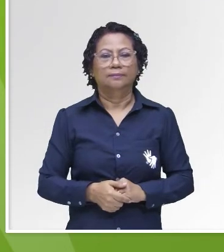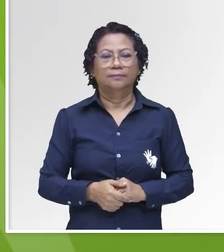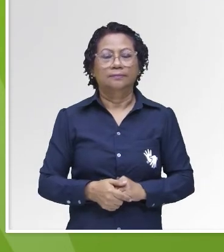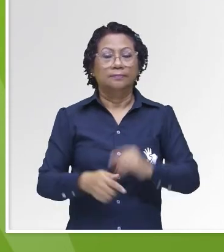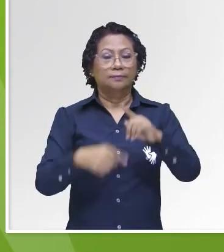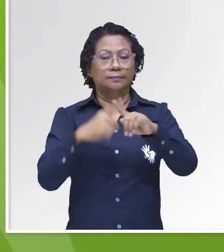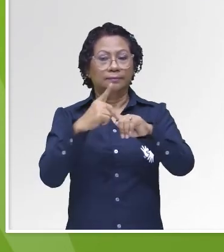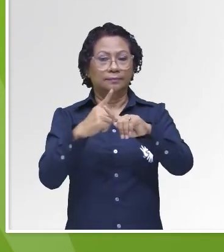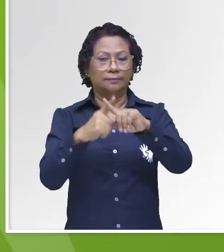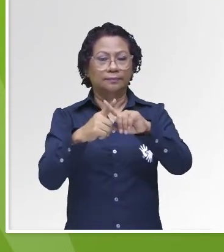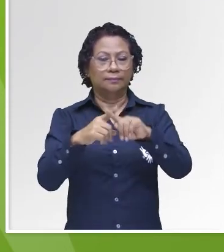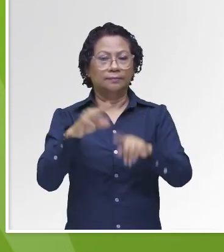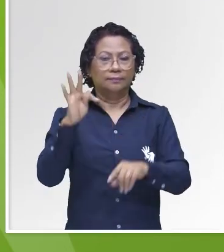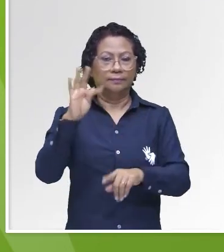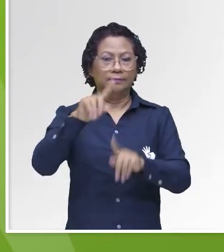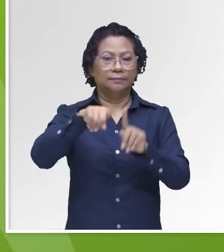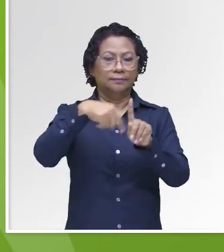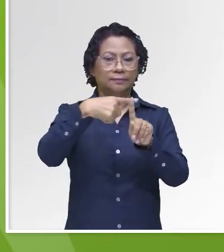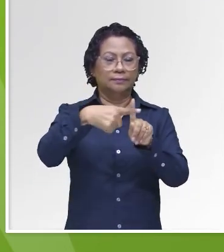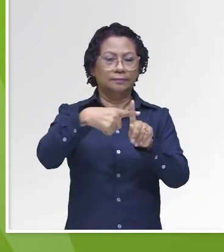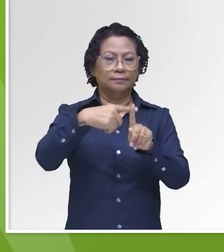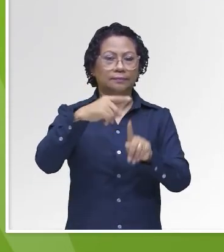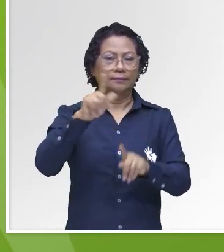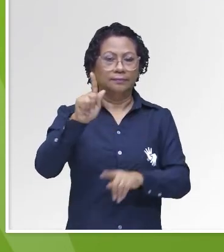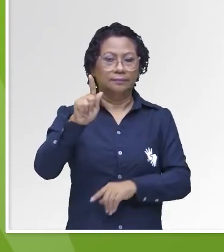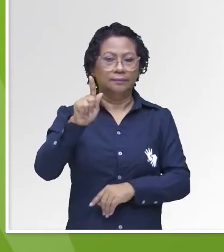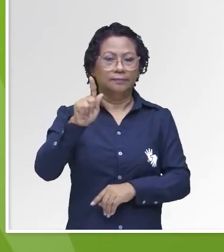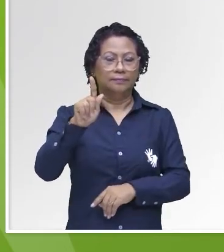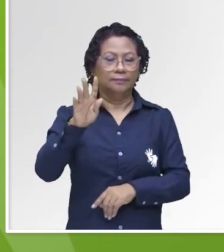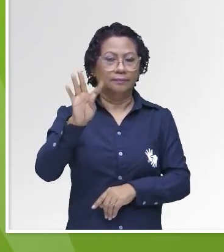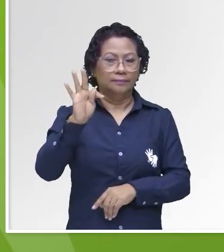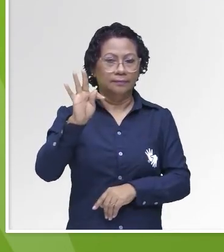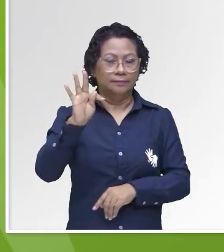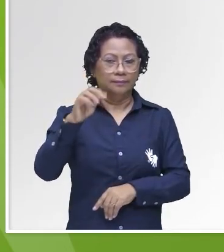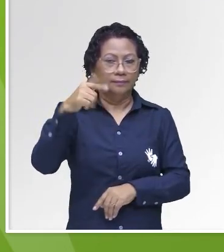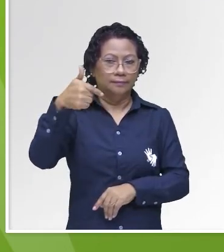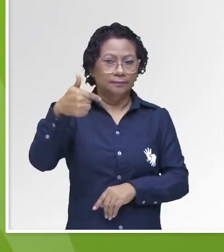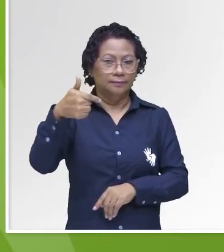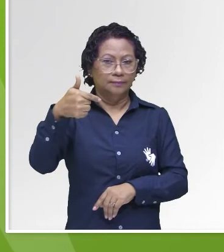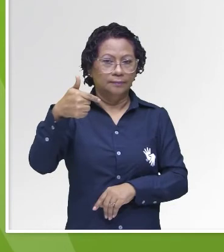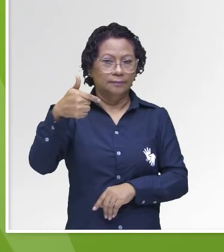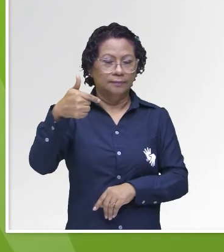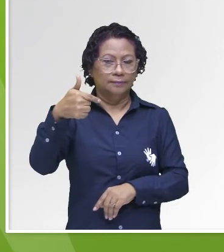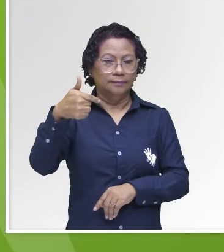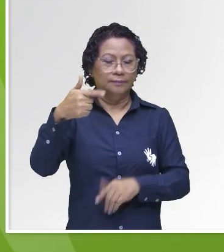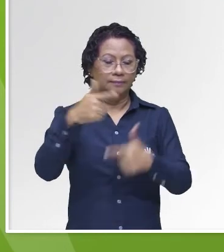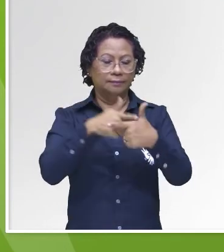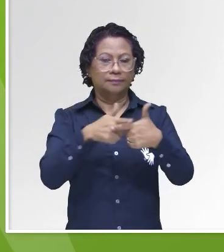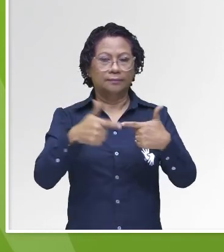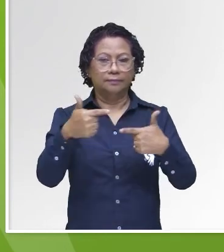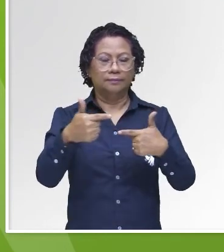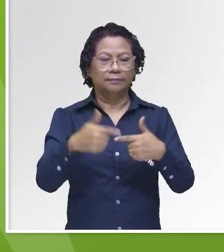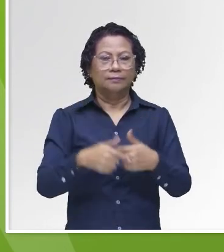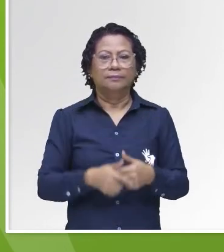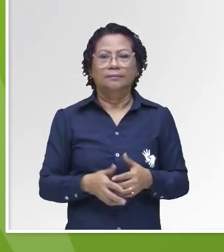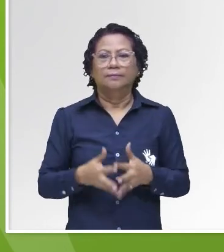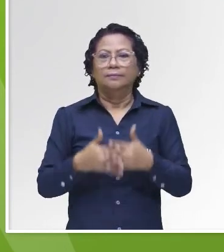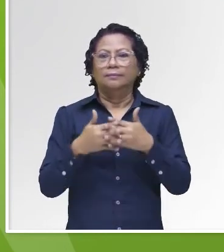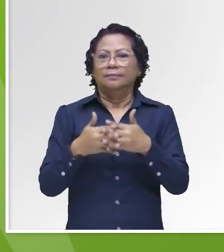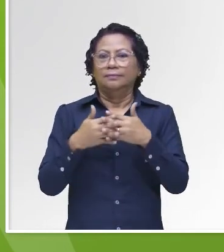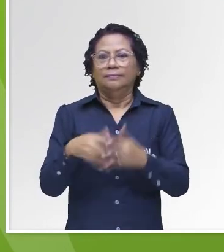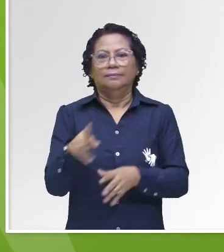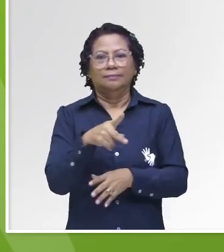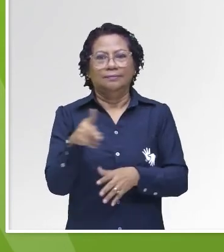tempo mais a gravidade, tempo ao quadrado sobre 2. Professor, tá muito difícil. Não é difícil,